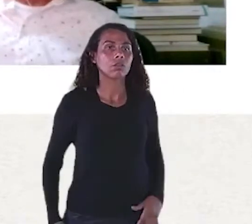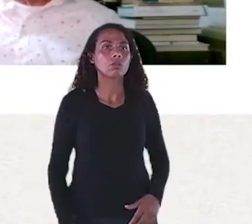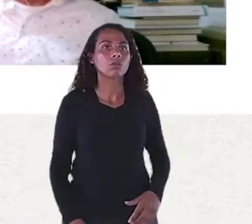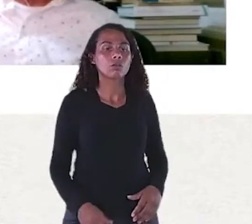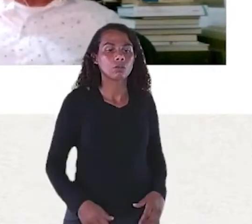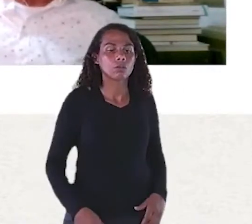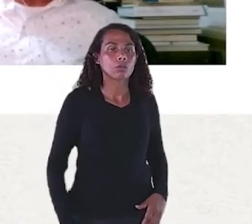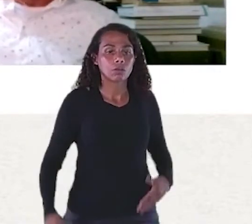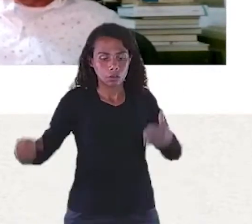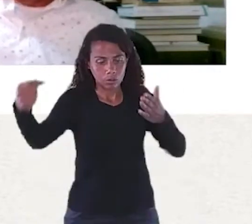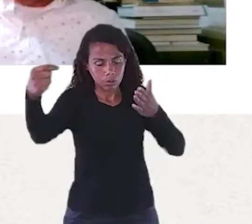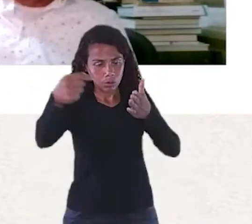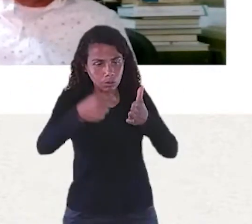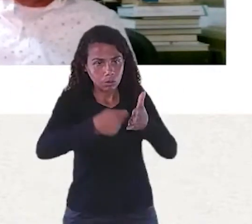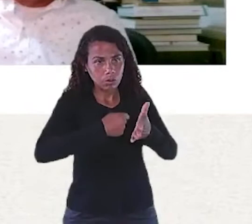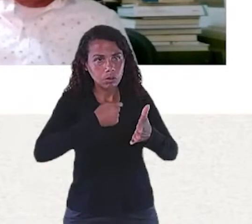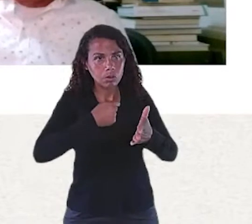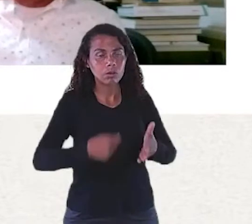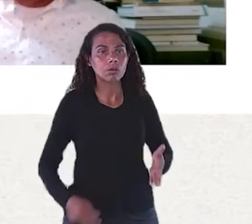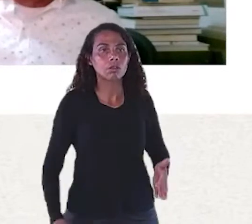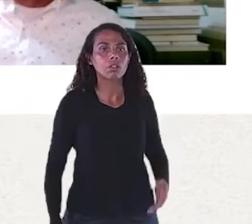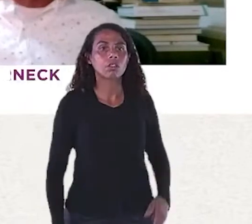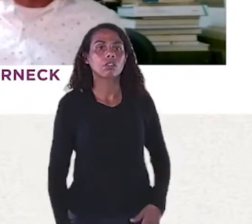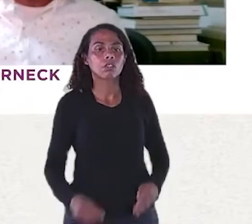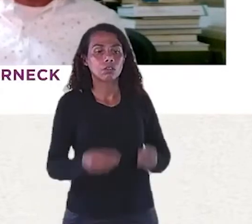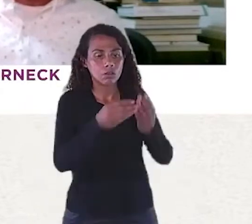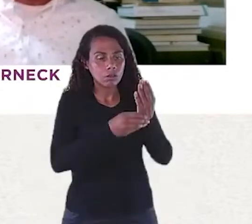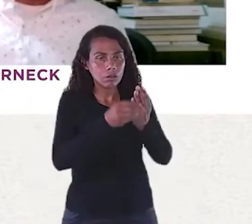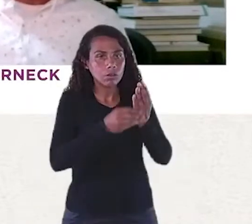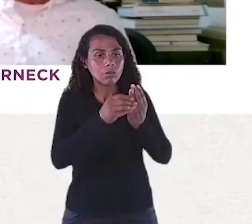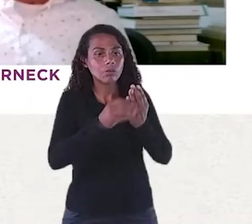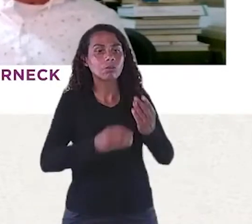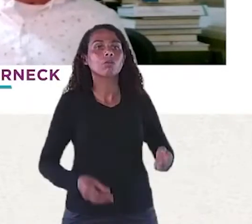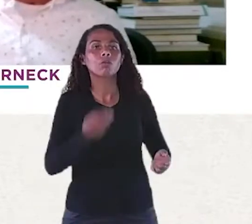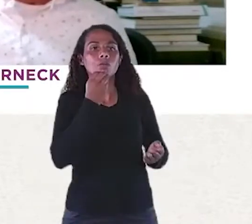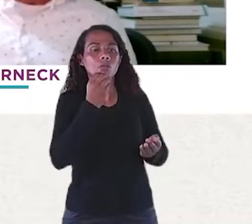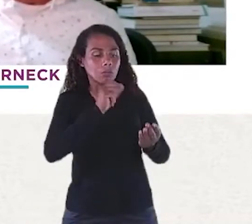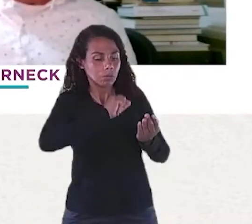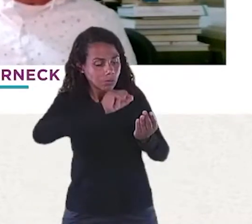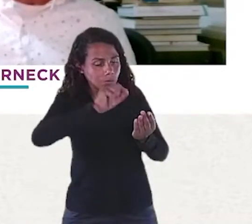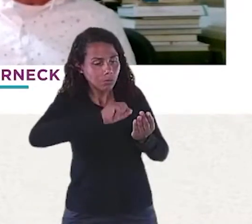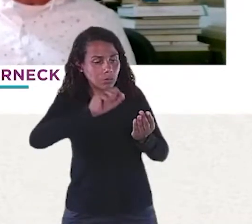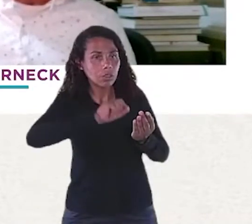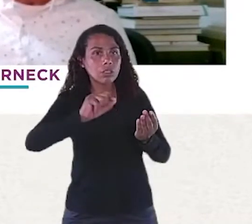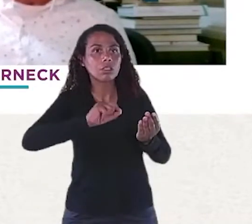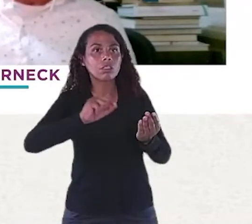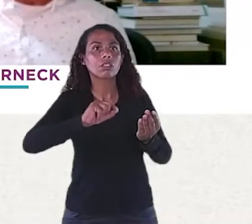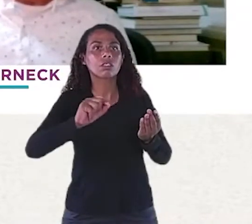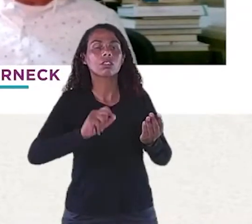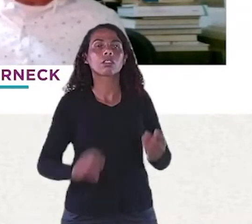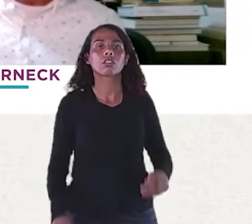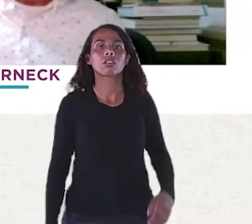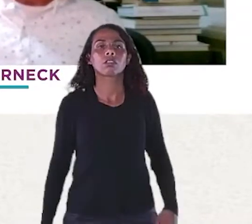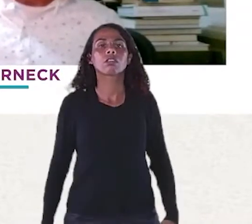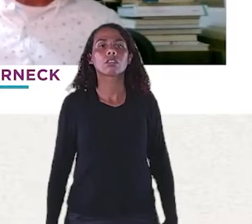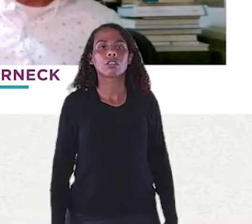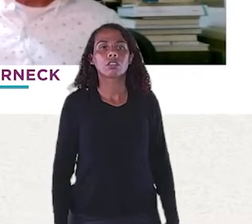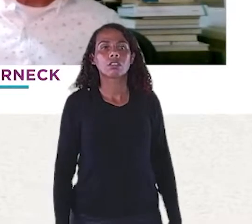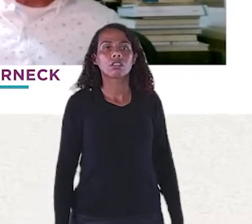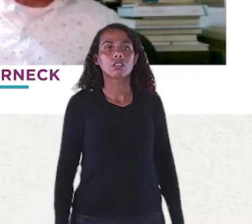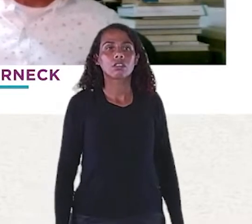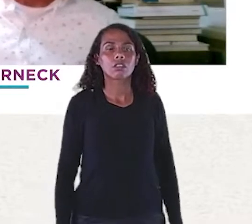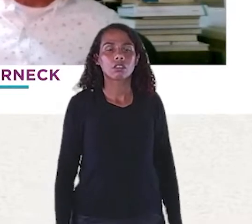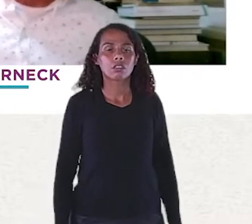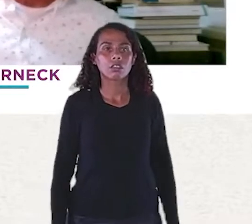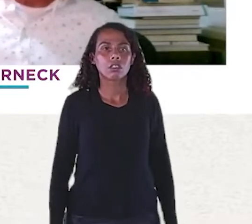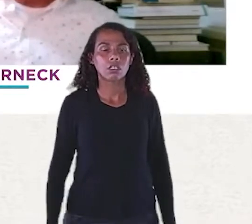foi um colega aqui, um paulista, né? o Gabriel, e eu falei, poxa,